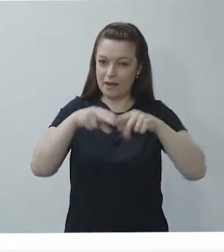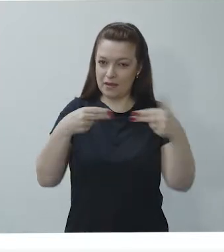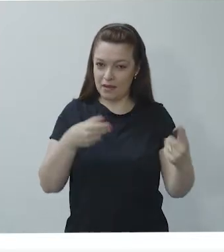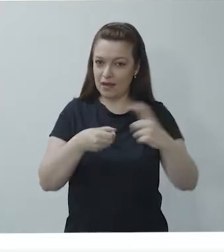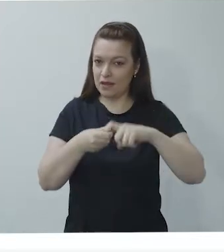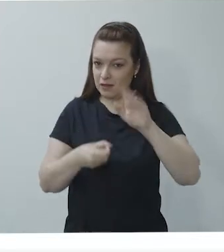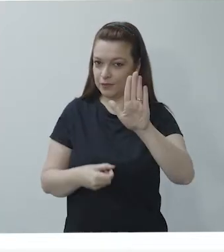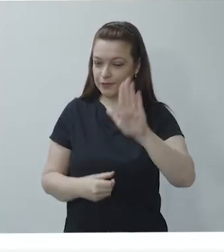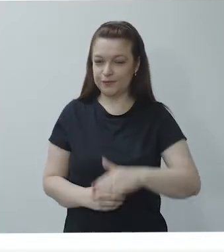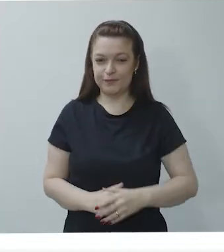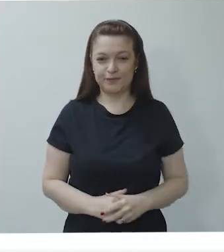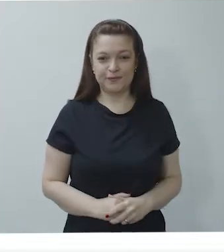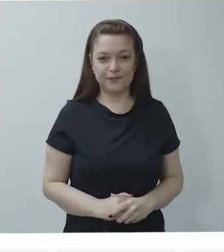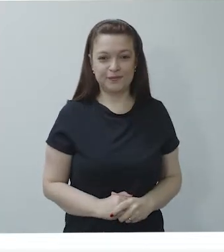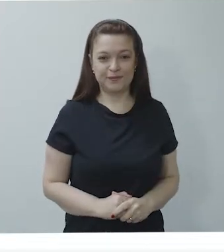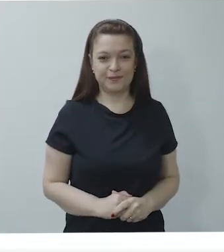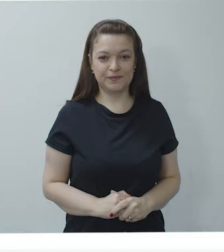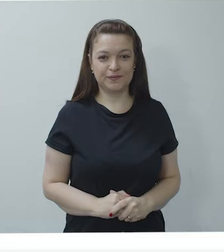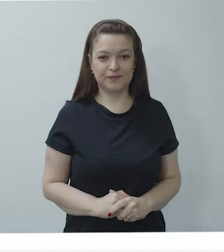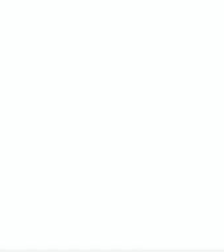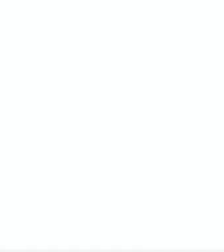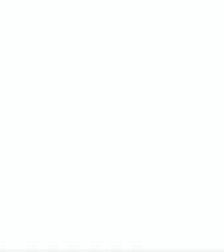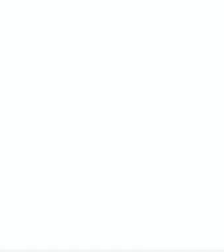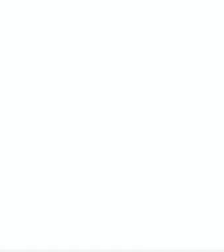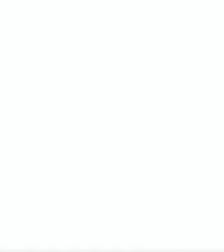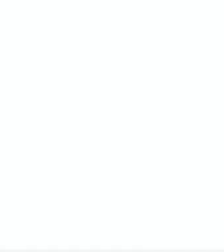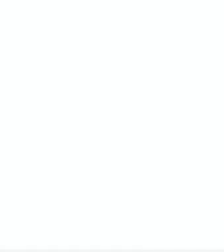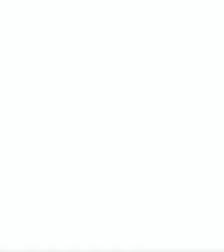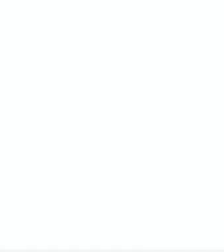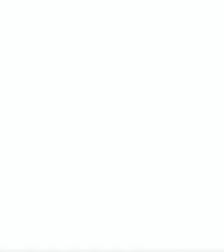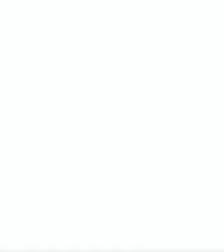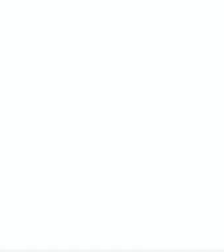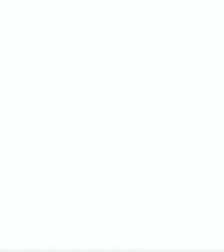Separem o material aí que a gente já volta.